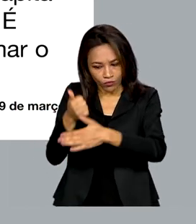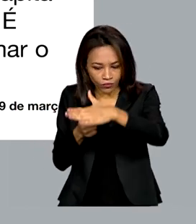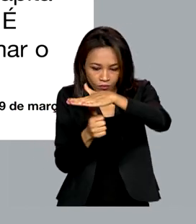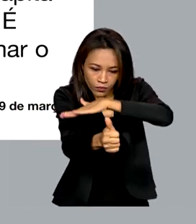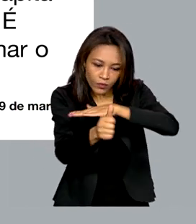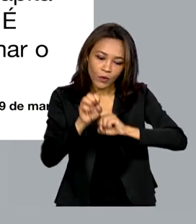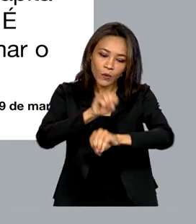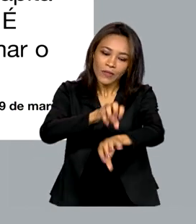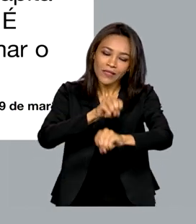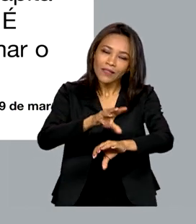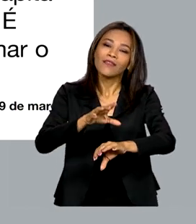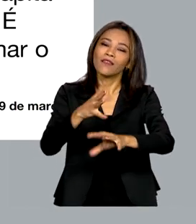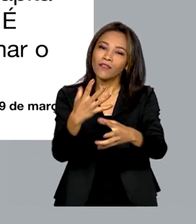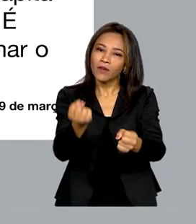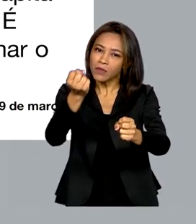que vamos transformar o Brasil